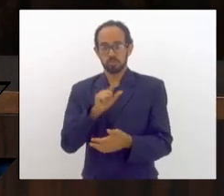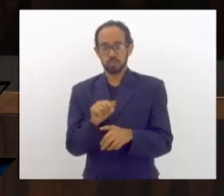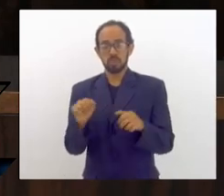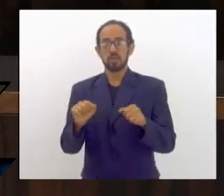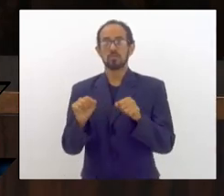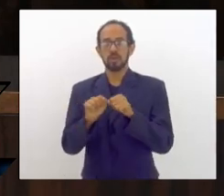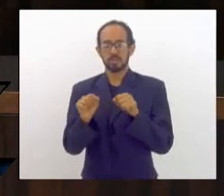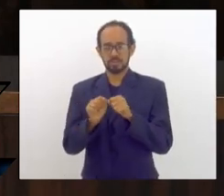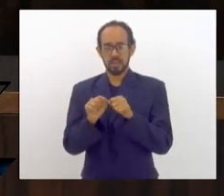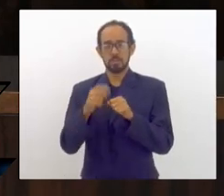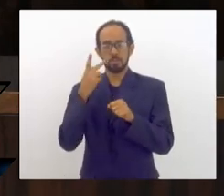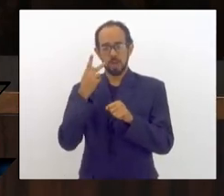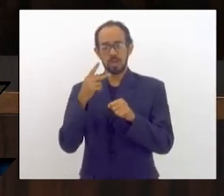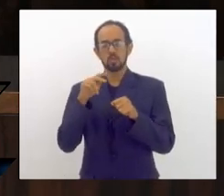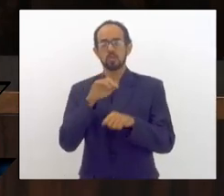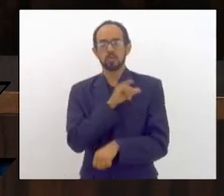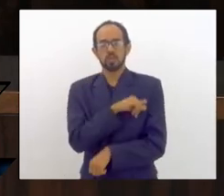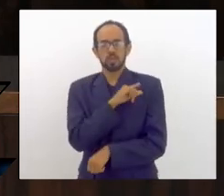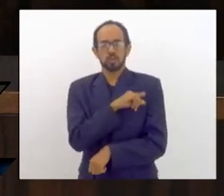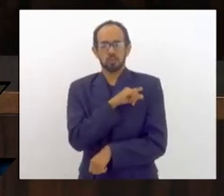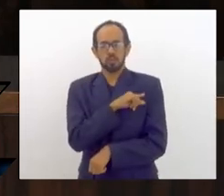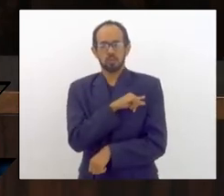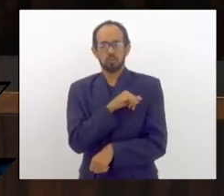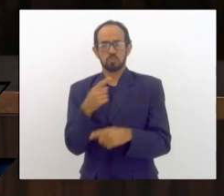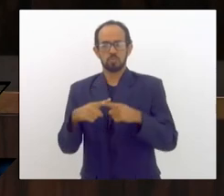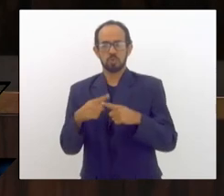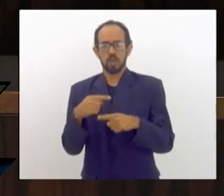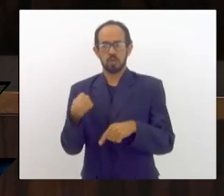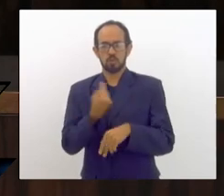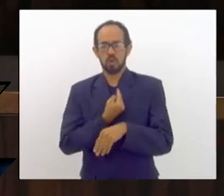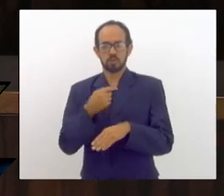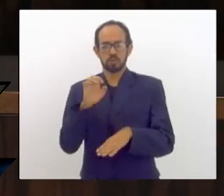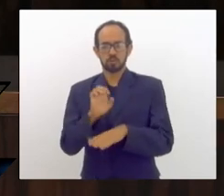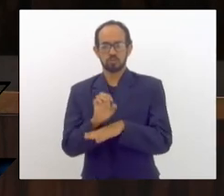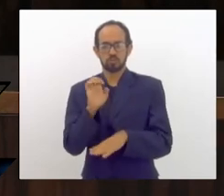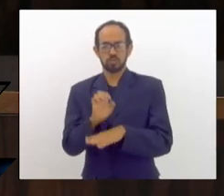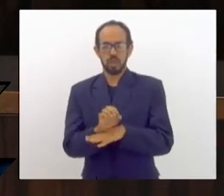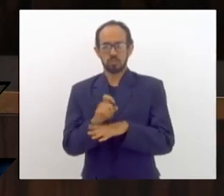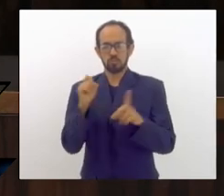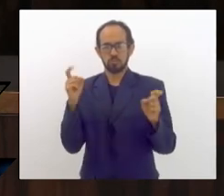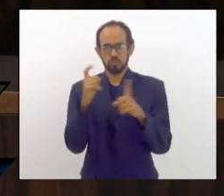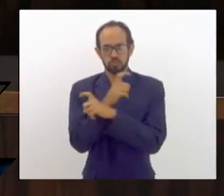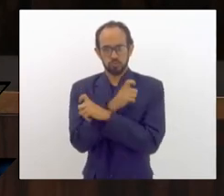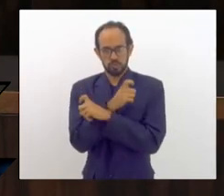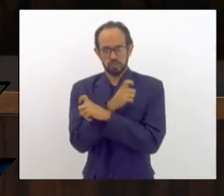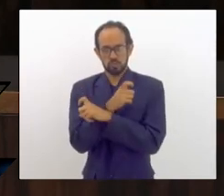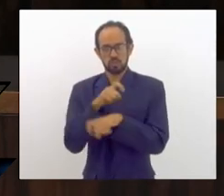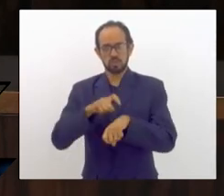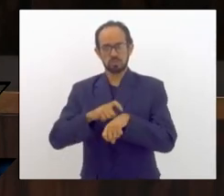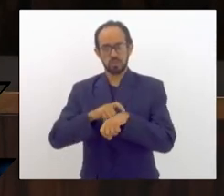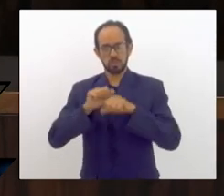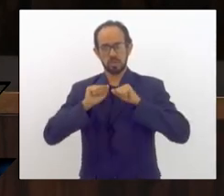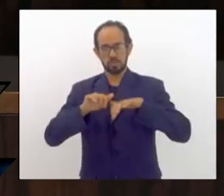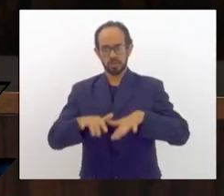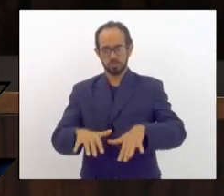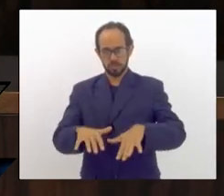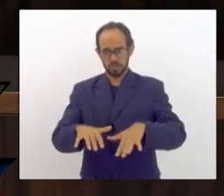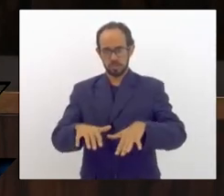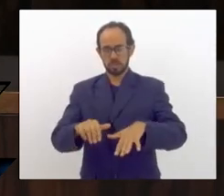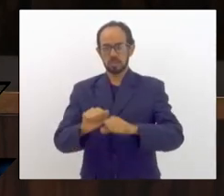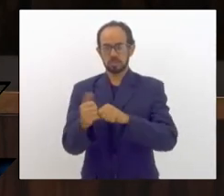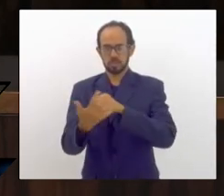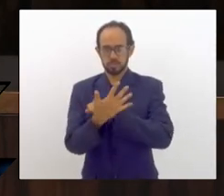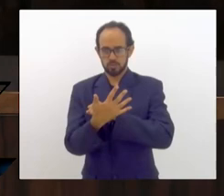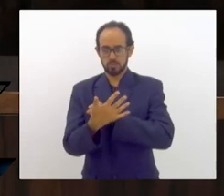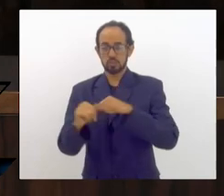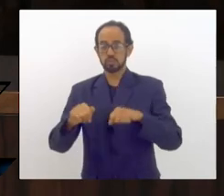Janeiro que precisa, e vivemos num país, num estado muito difícil através da pandemia. Eu acho que só através da união daqui